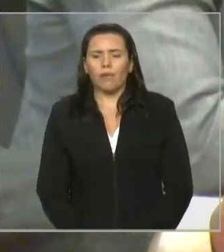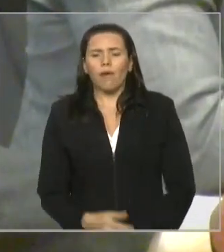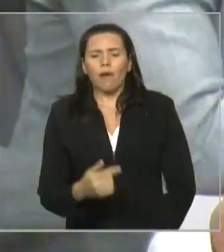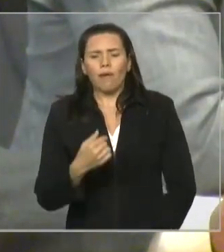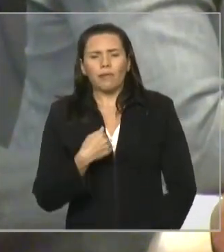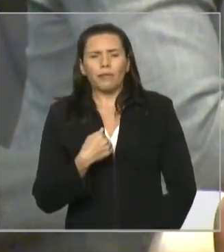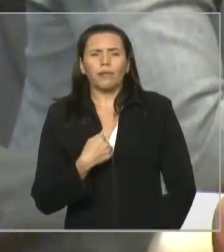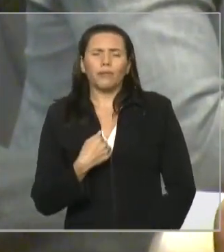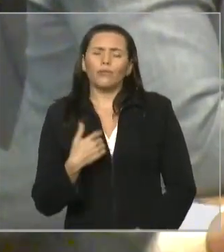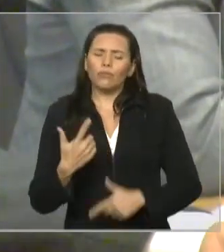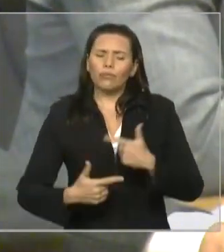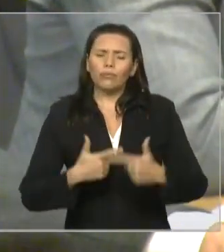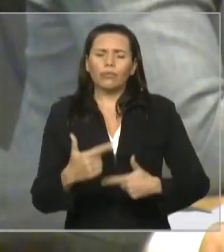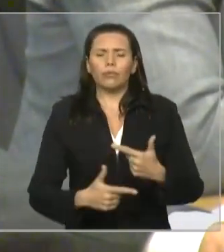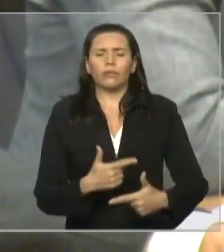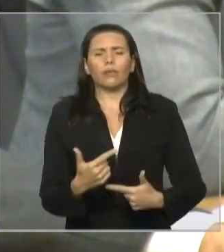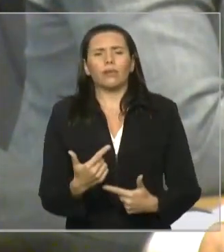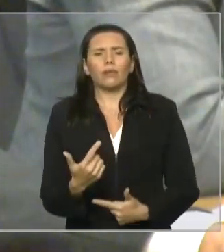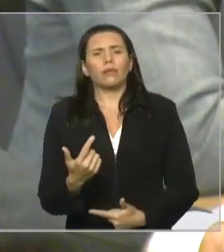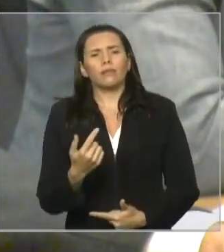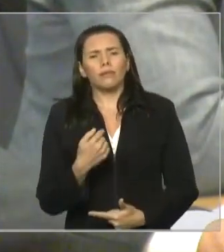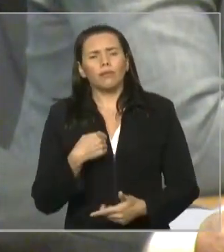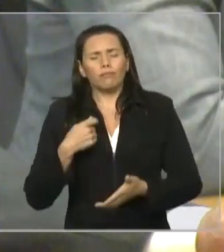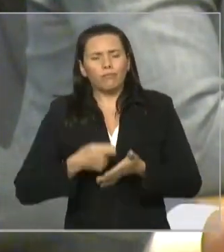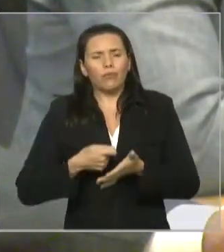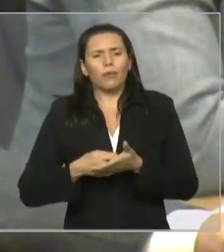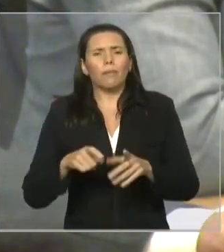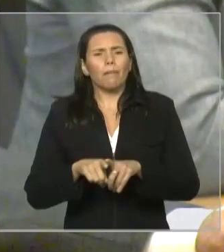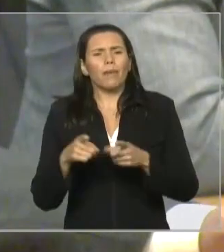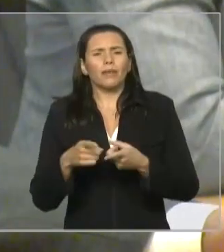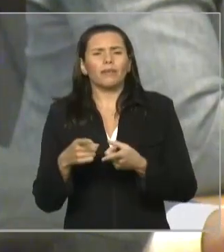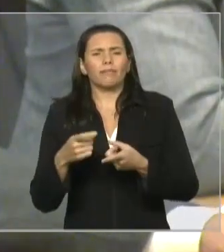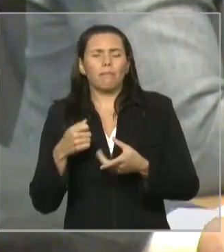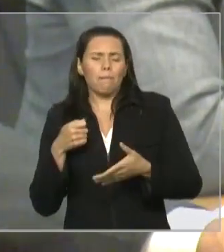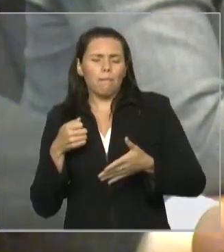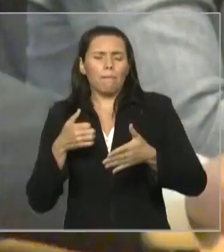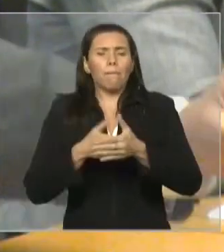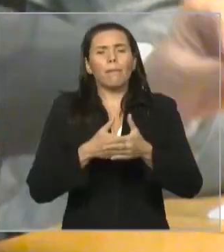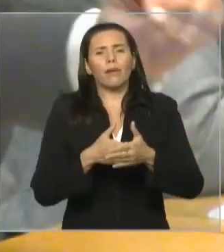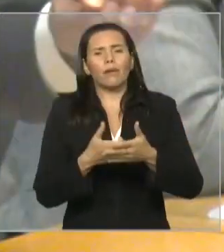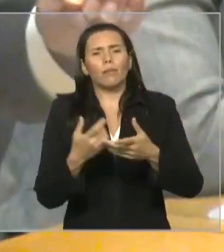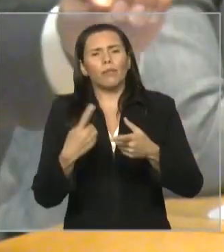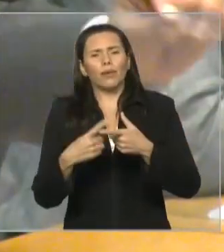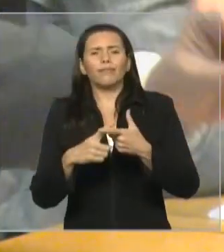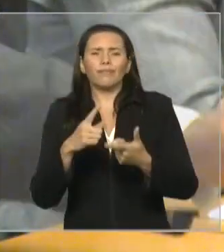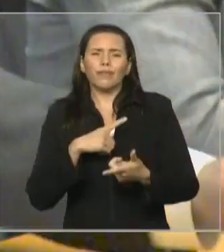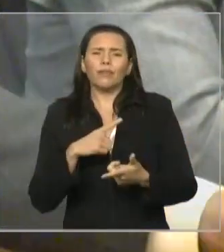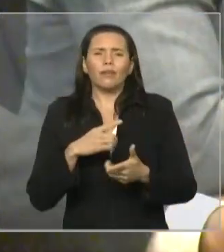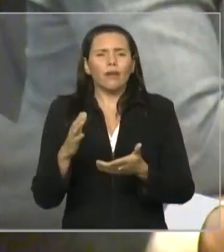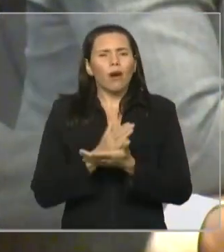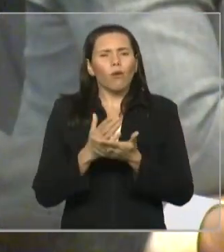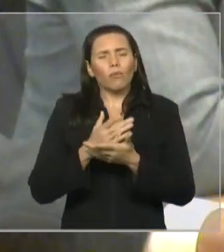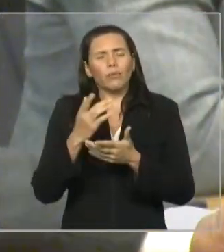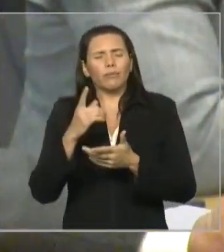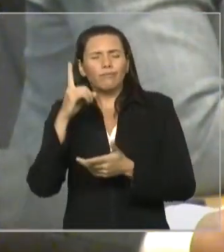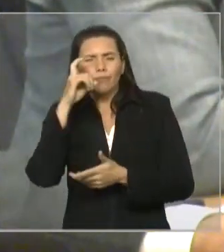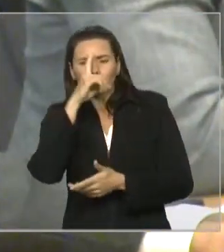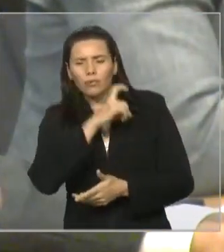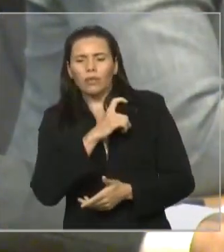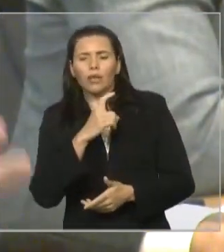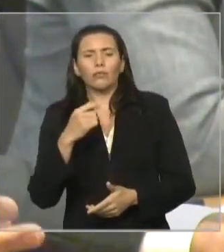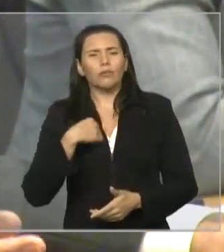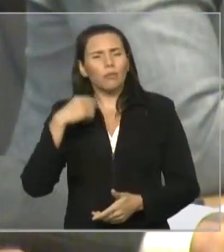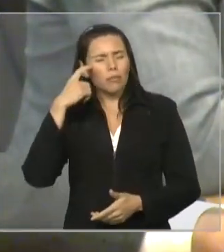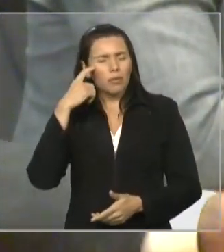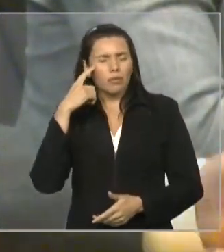determinadas situações de vícios de iniciativa. Vamos encontrar pontos de equilíbrio, fazer um processo de consultoria bem